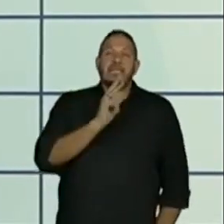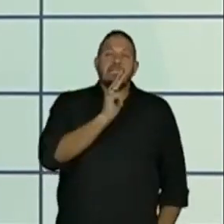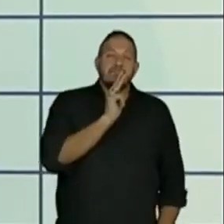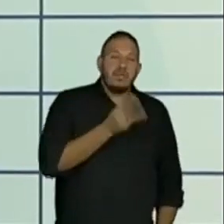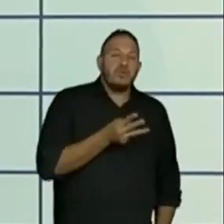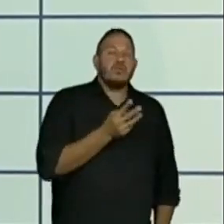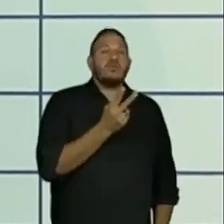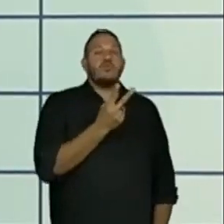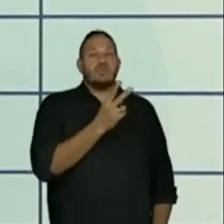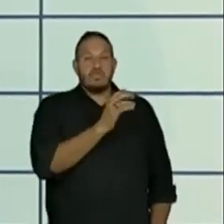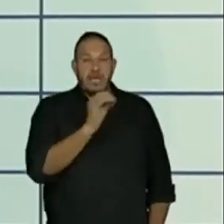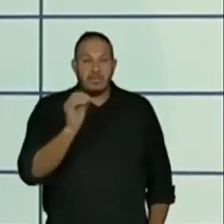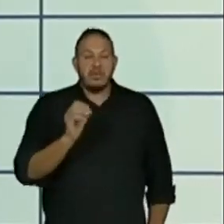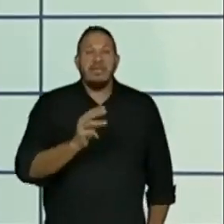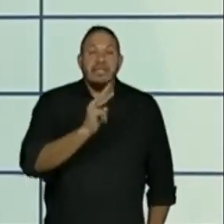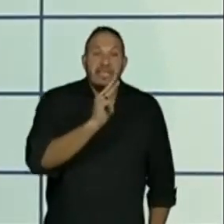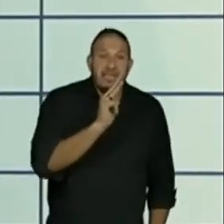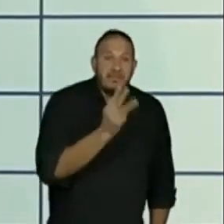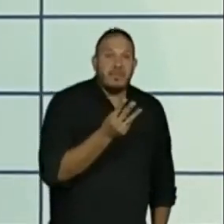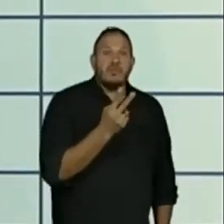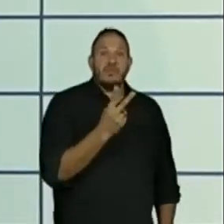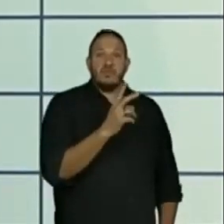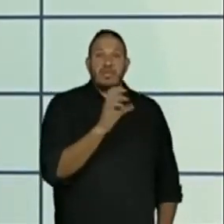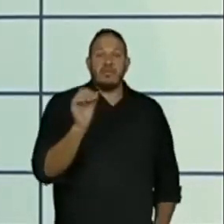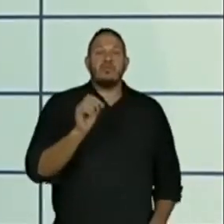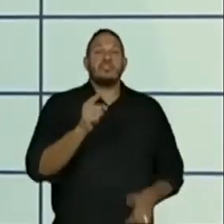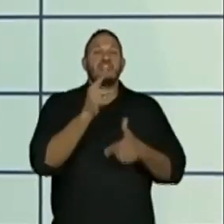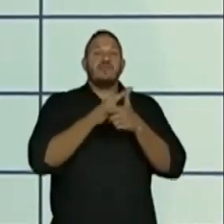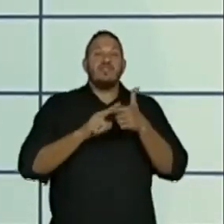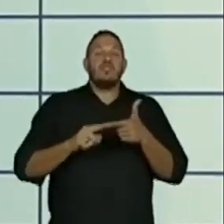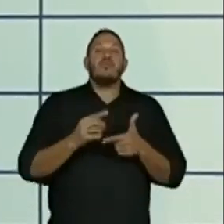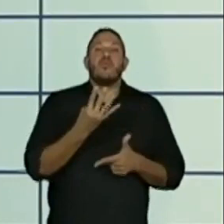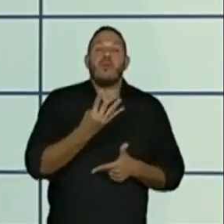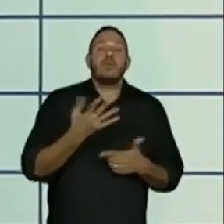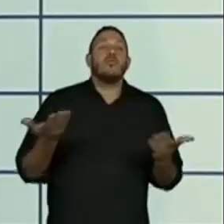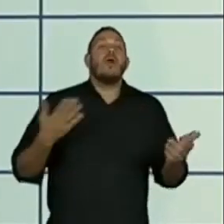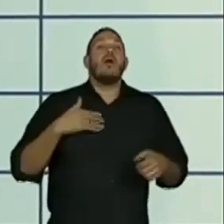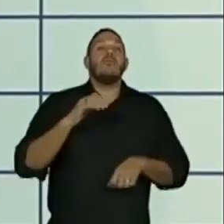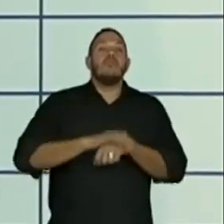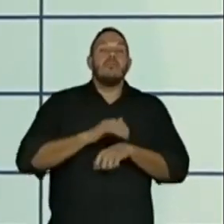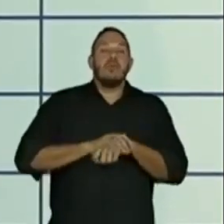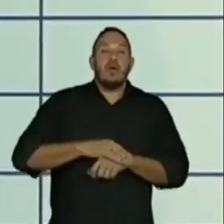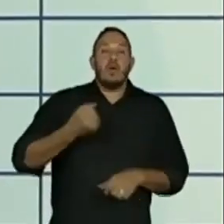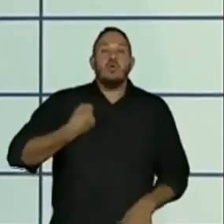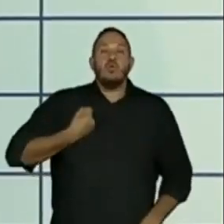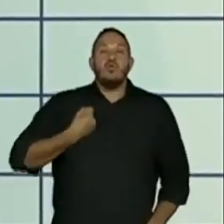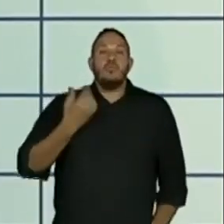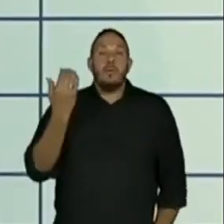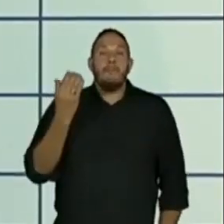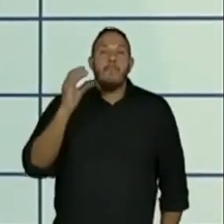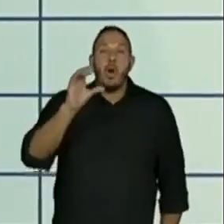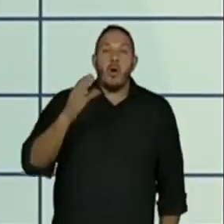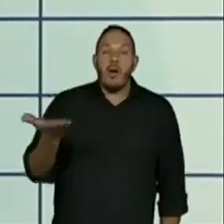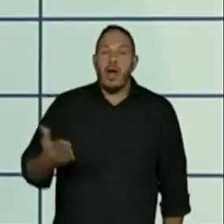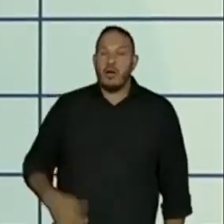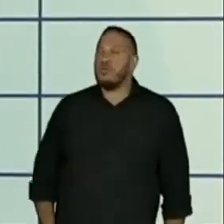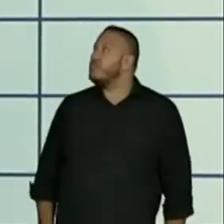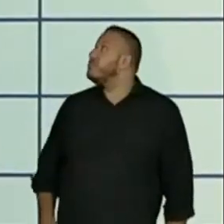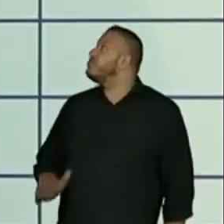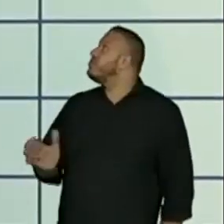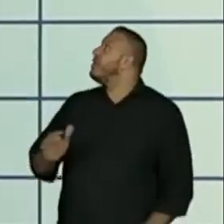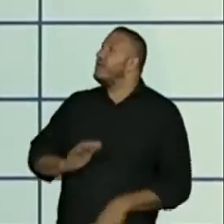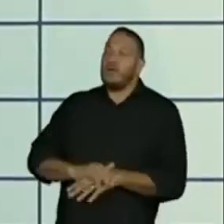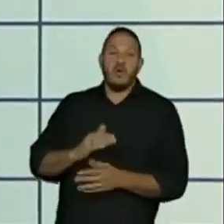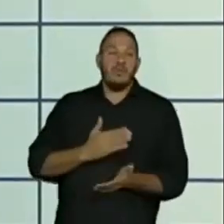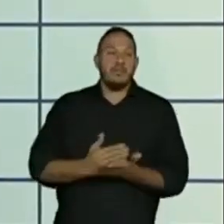4. 3.200 dividido por 4. Que número que eu posso colocar ali na minha chave, já para eu iniciar a